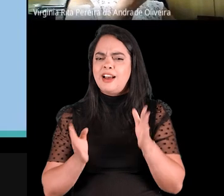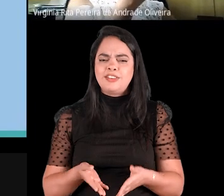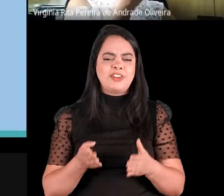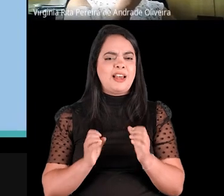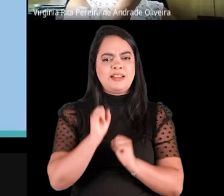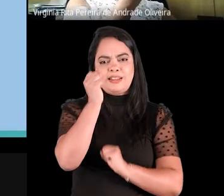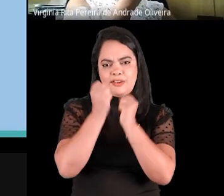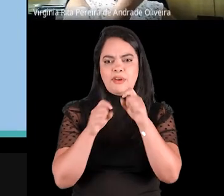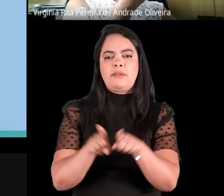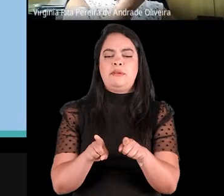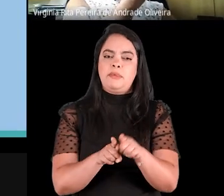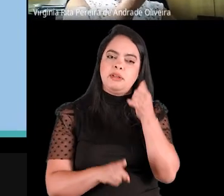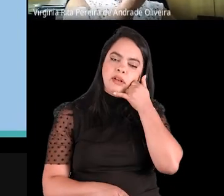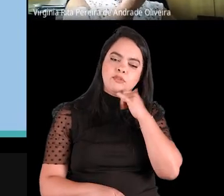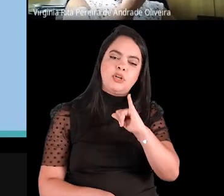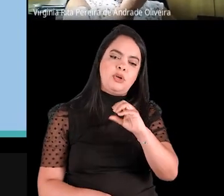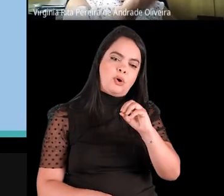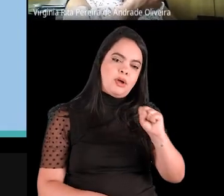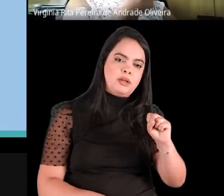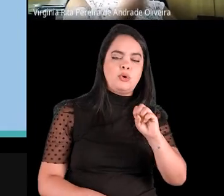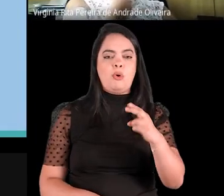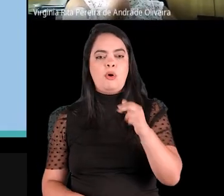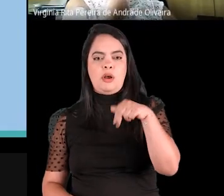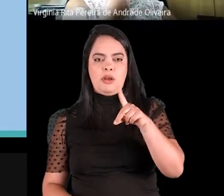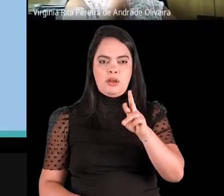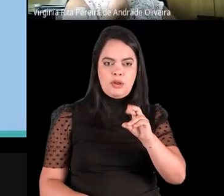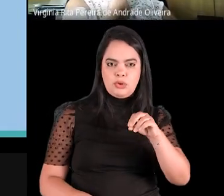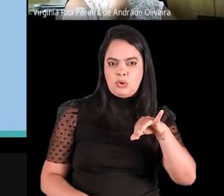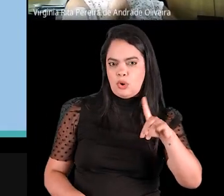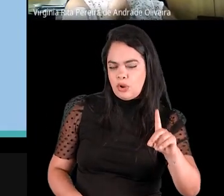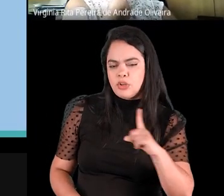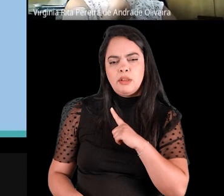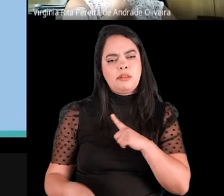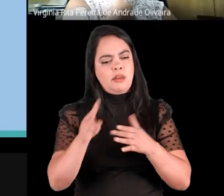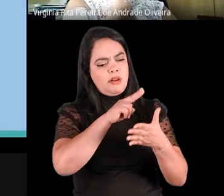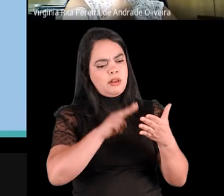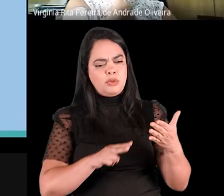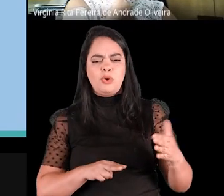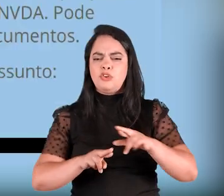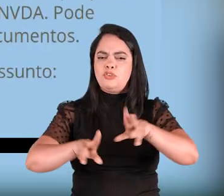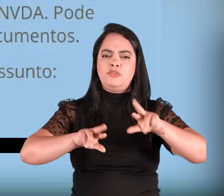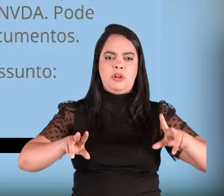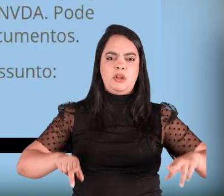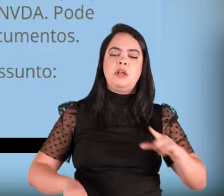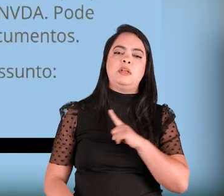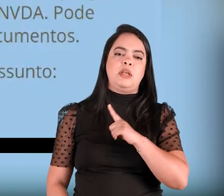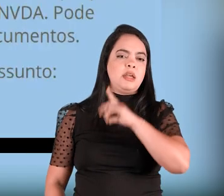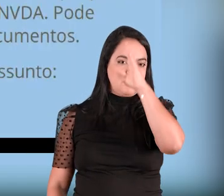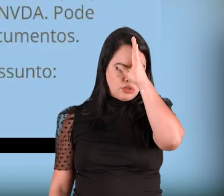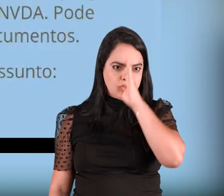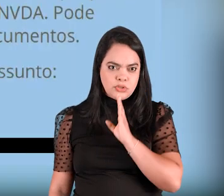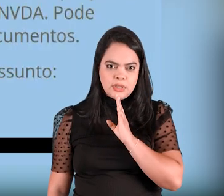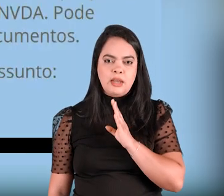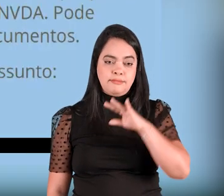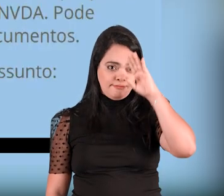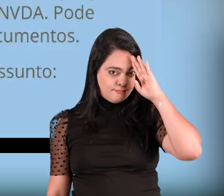para aparelhos Android ou iOS. Há leitores de telas de diferentes tipos, inclusive uma versão gratuita, principalmente se o